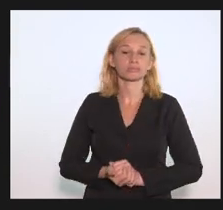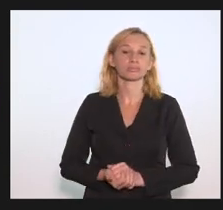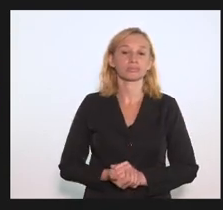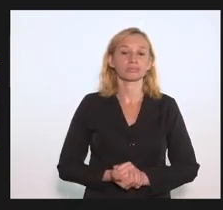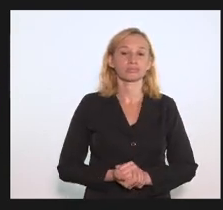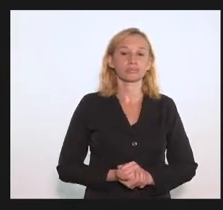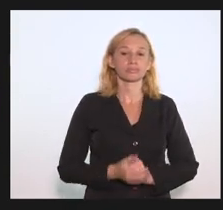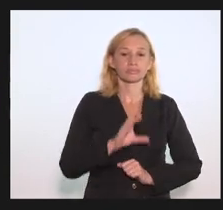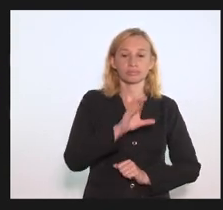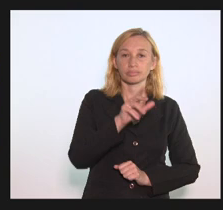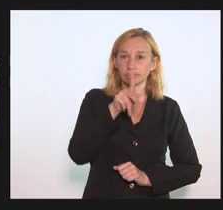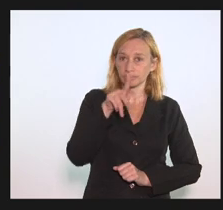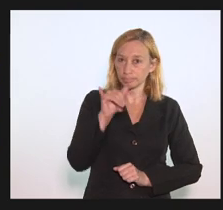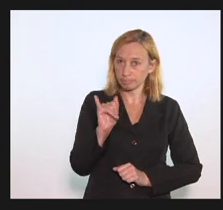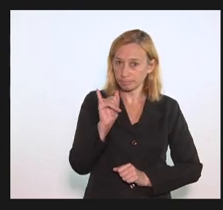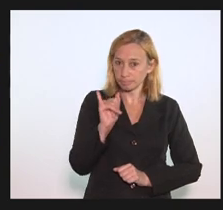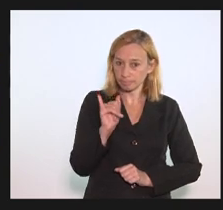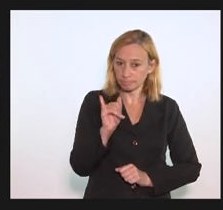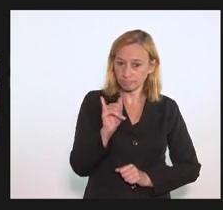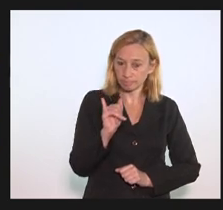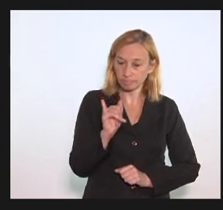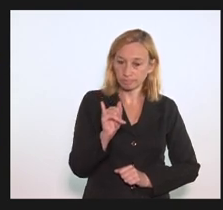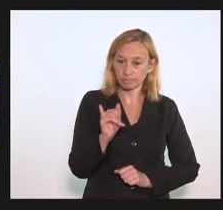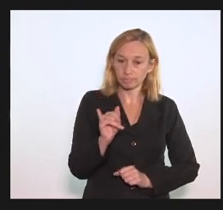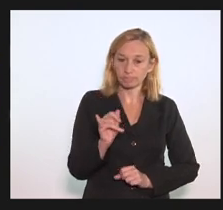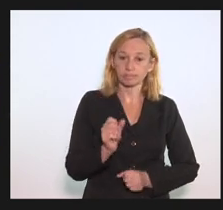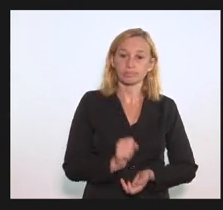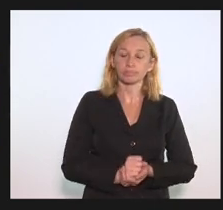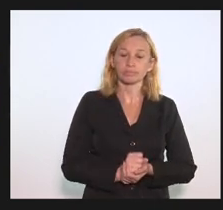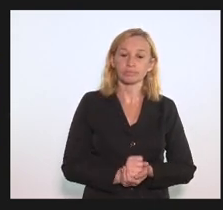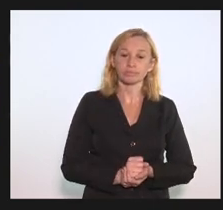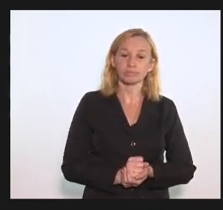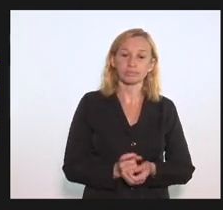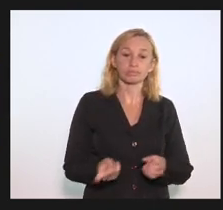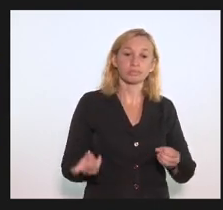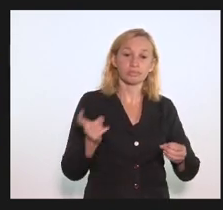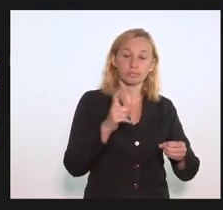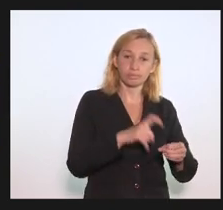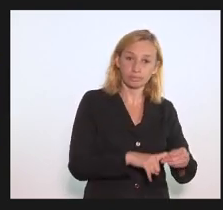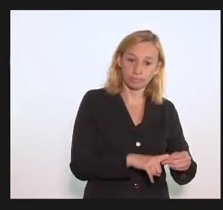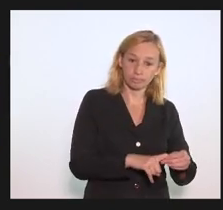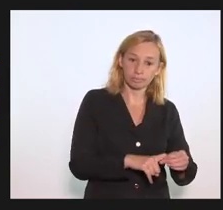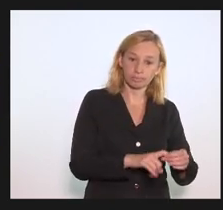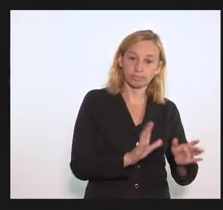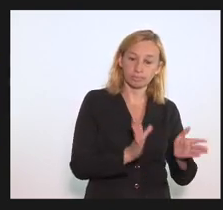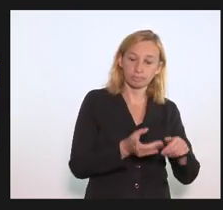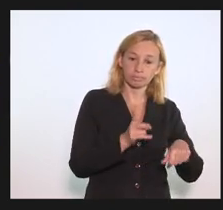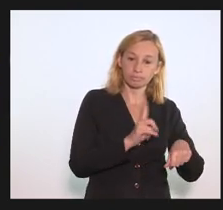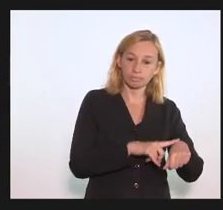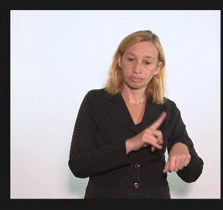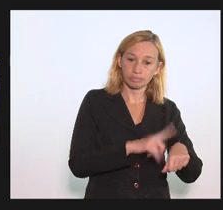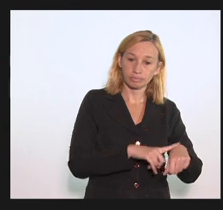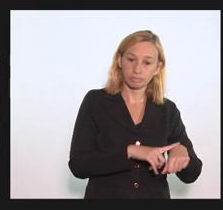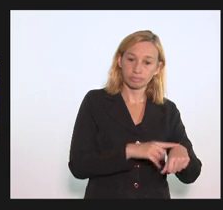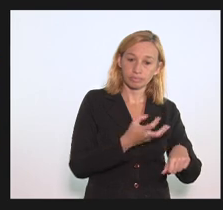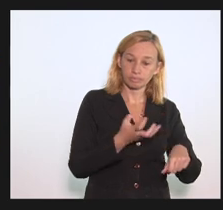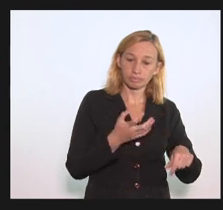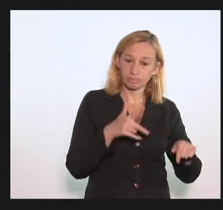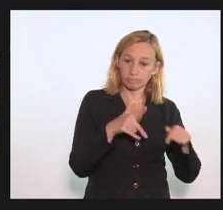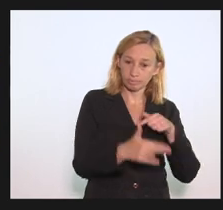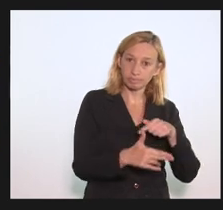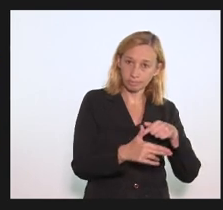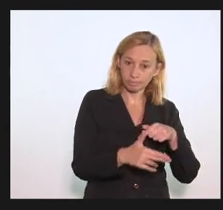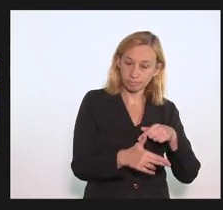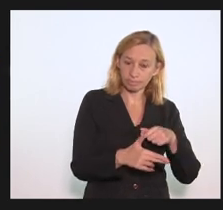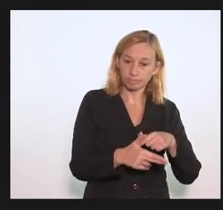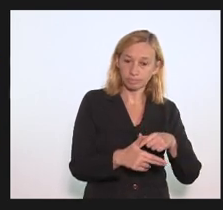dessa CPI, ela retoma aquilo que talvez em algum momento alguém tentou cercear, que